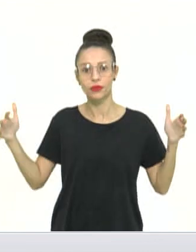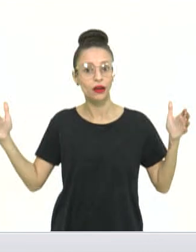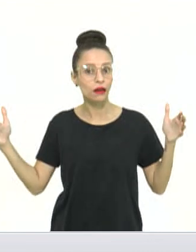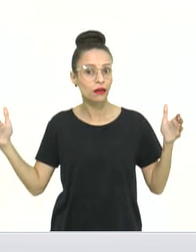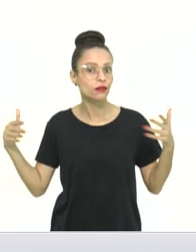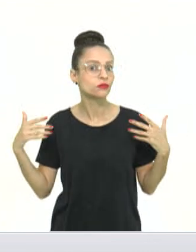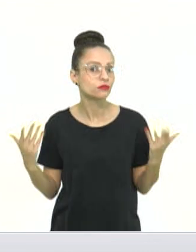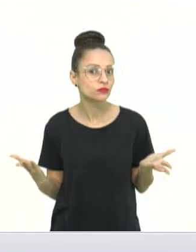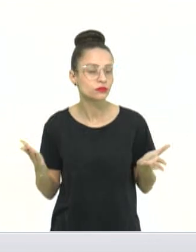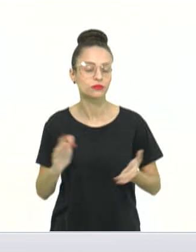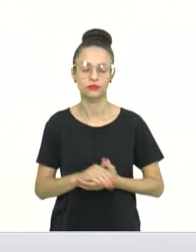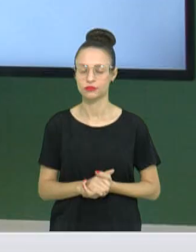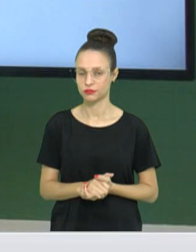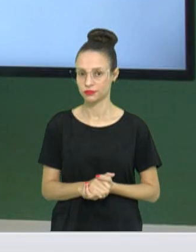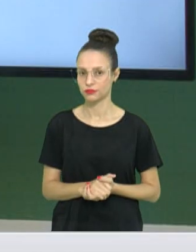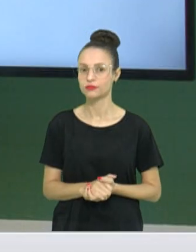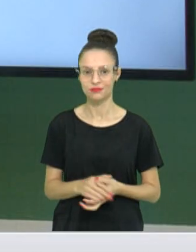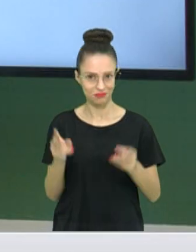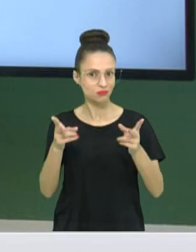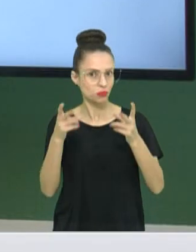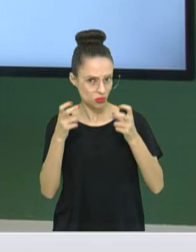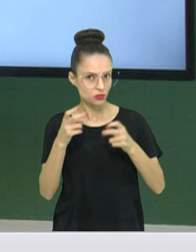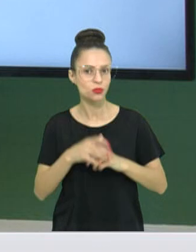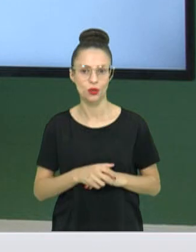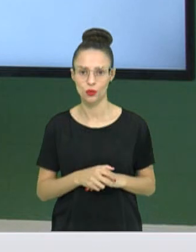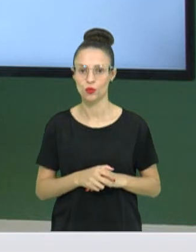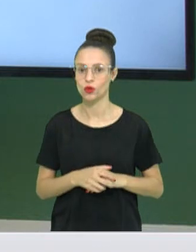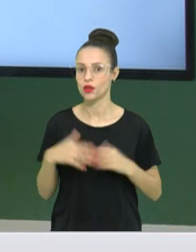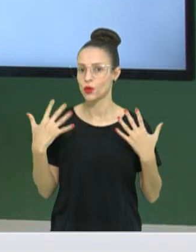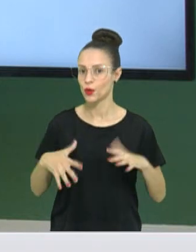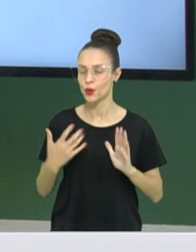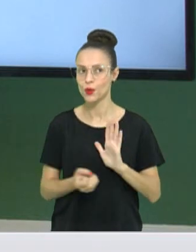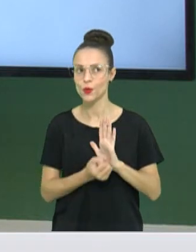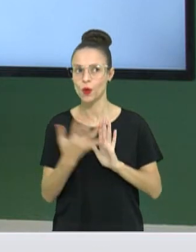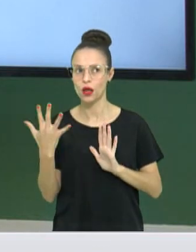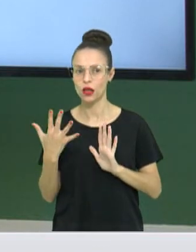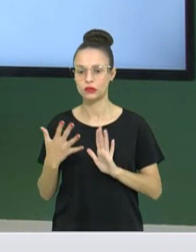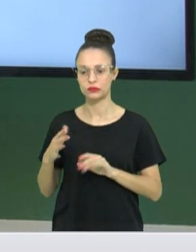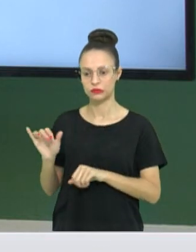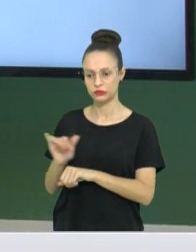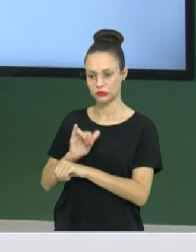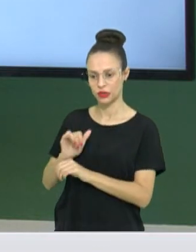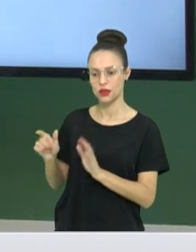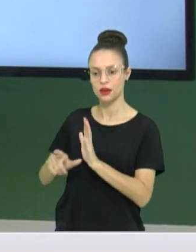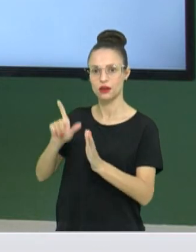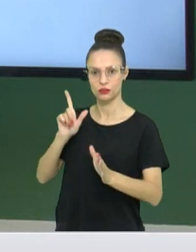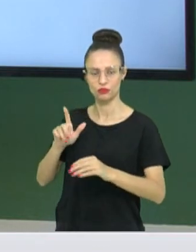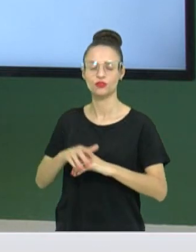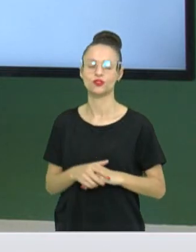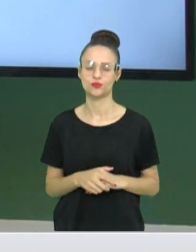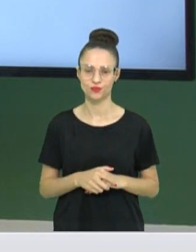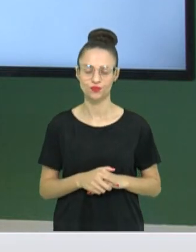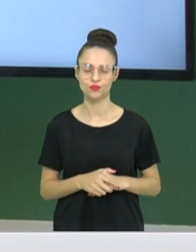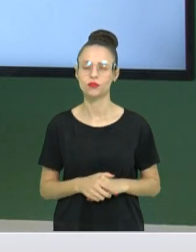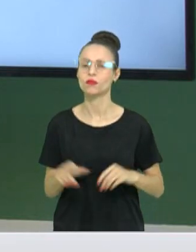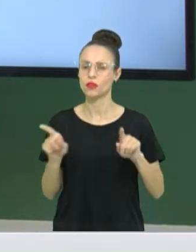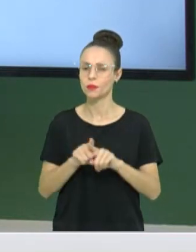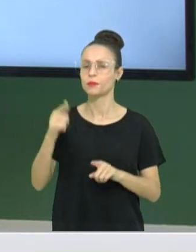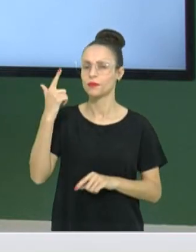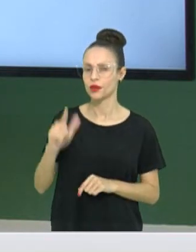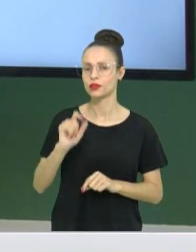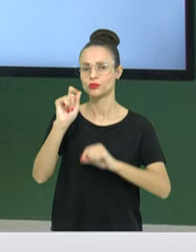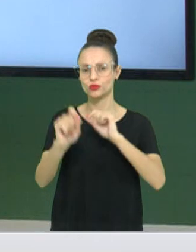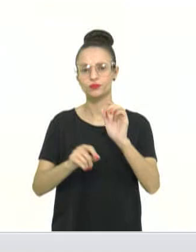de porte grande? Percebeu? Quantas coisas temos que pensar? O que mais, professora?